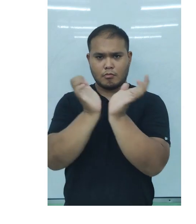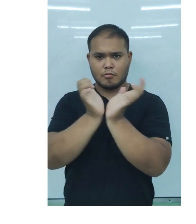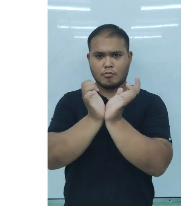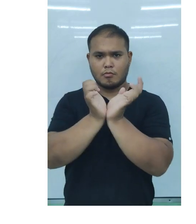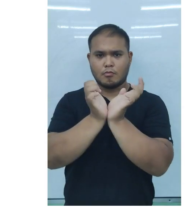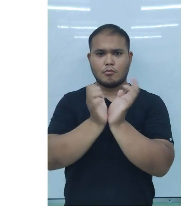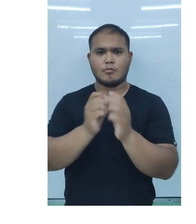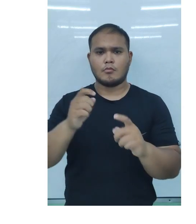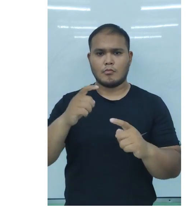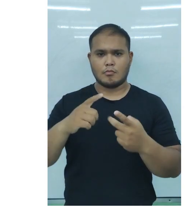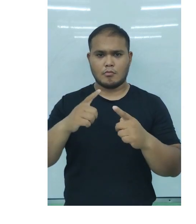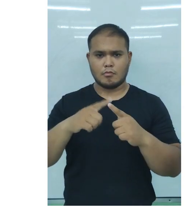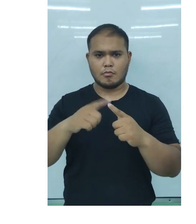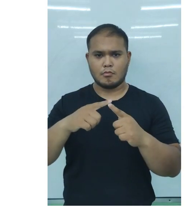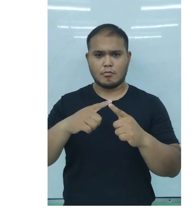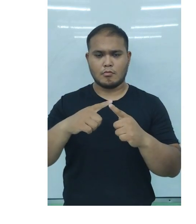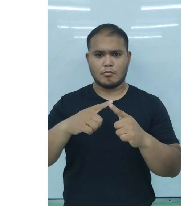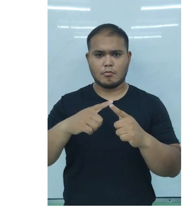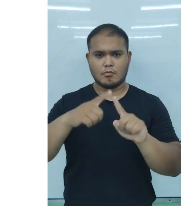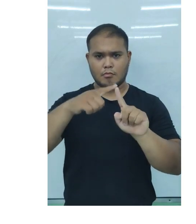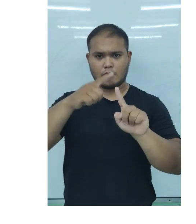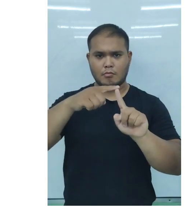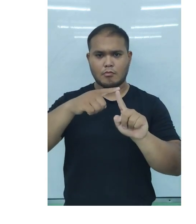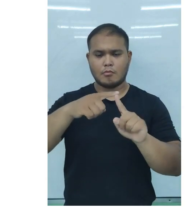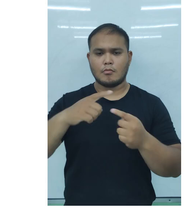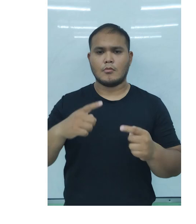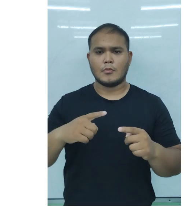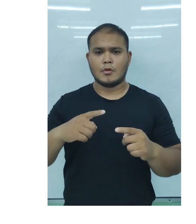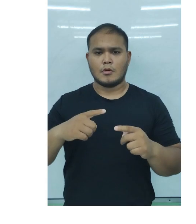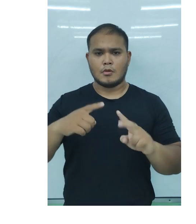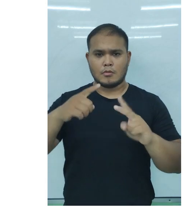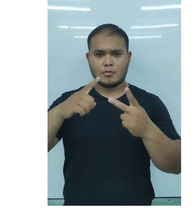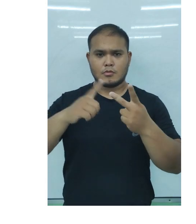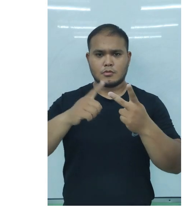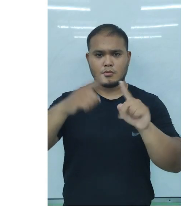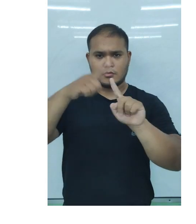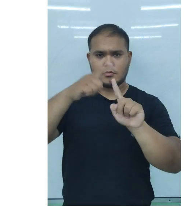No segundo tipo, nós temos pulque, pulcra, pulcrum.